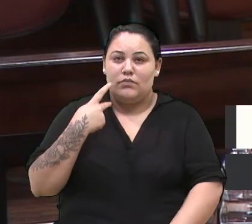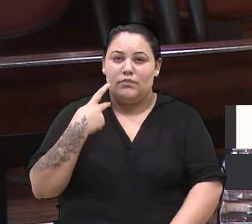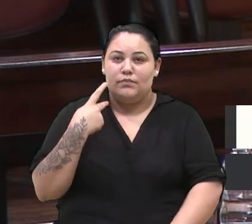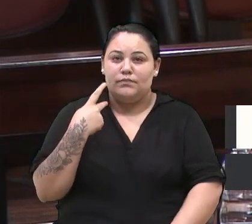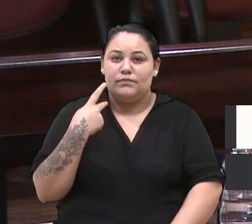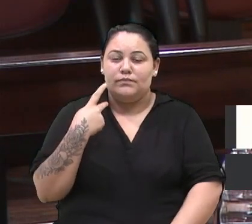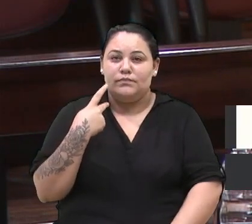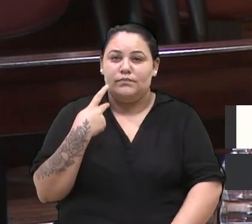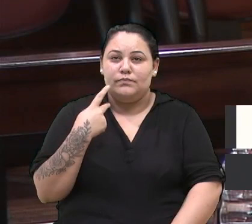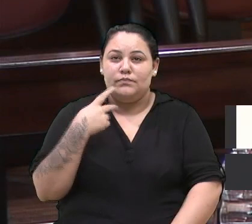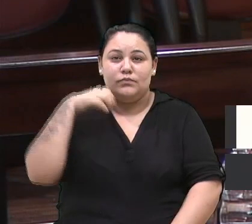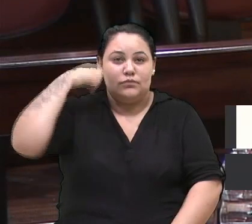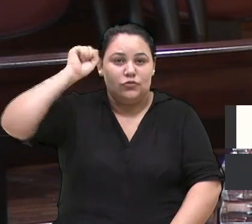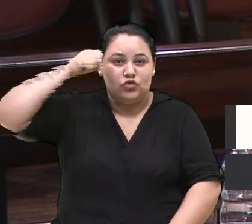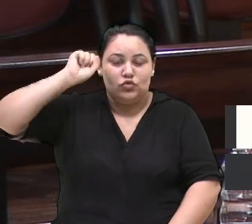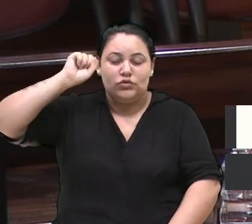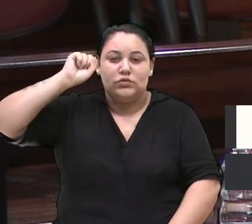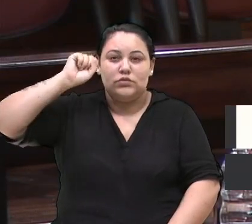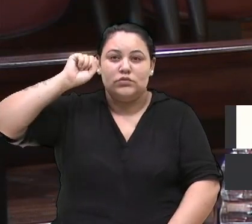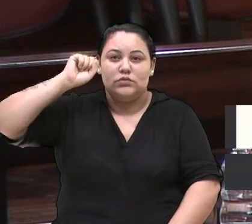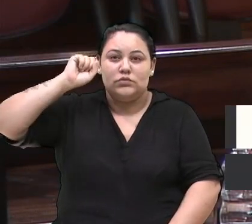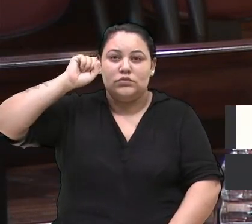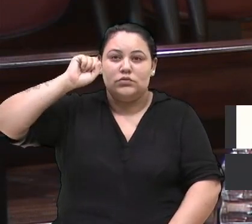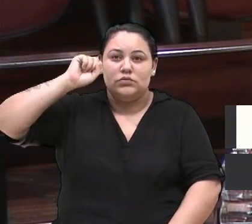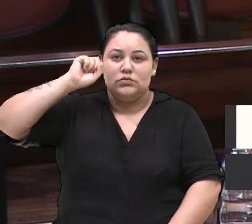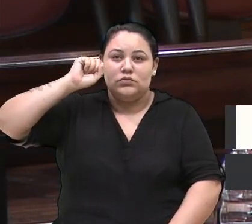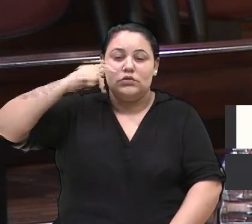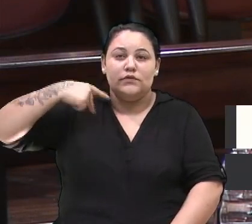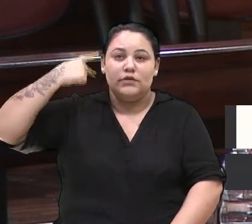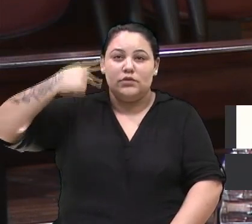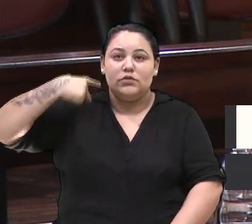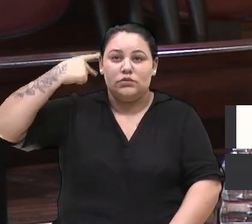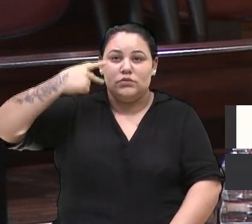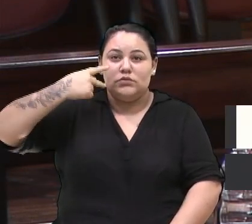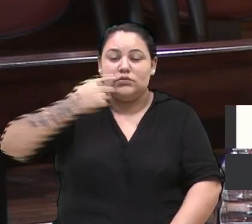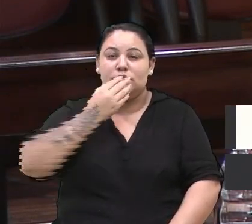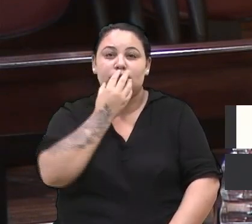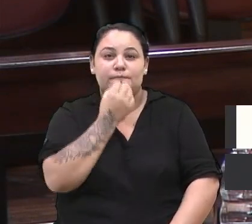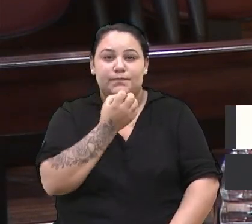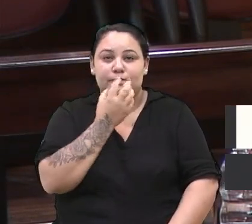Clóvis de Oliveira Xuxa e vereador Gilfredo